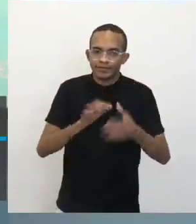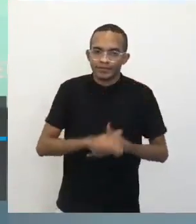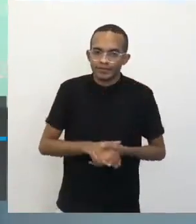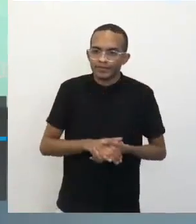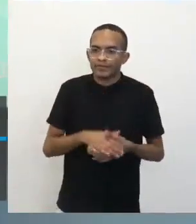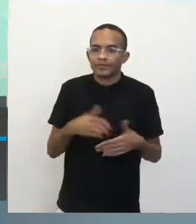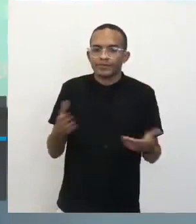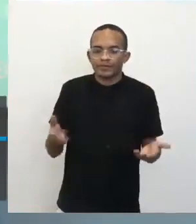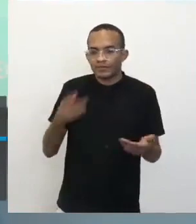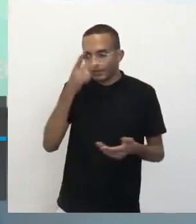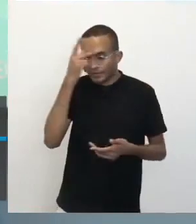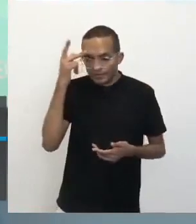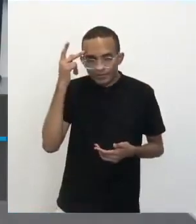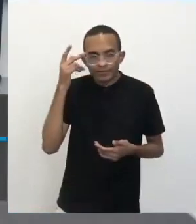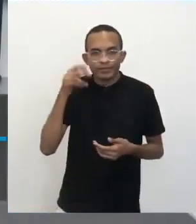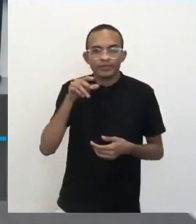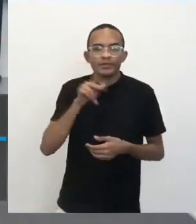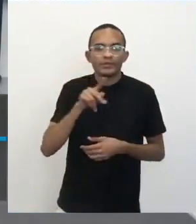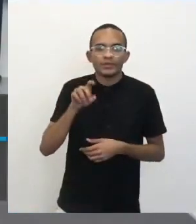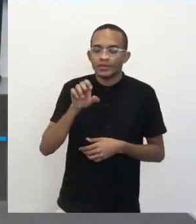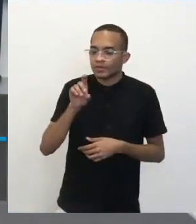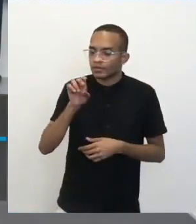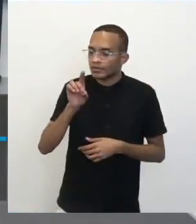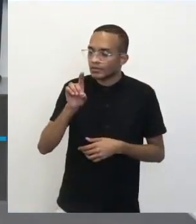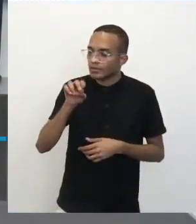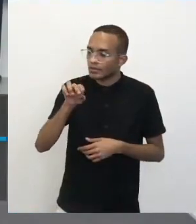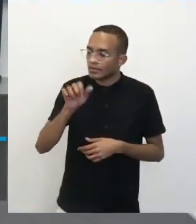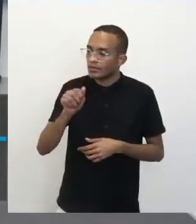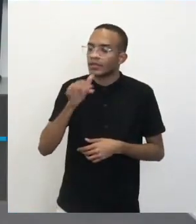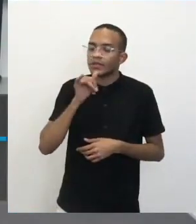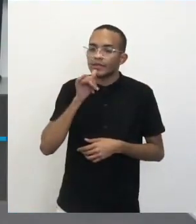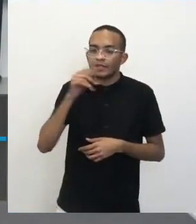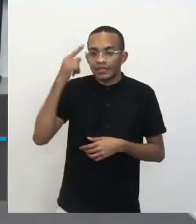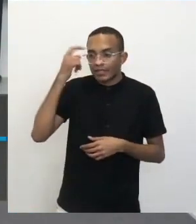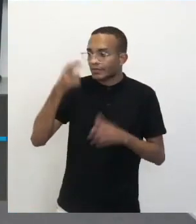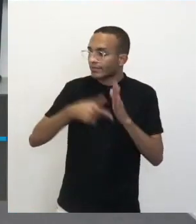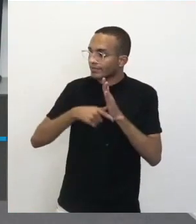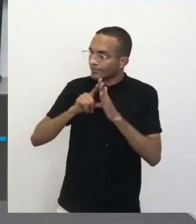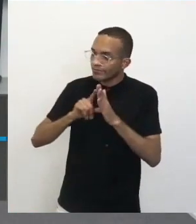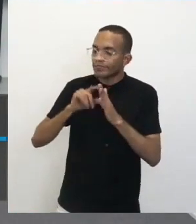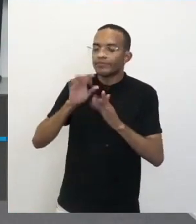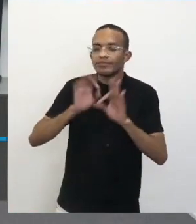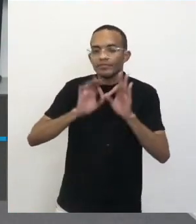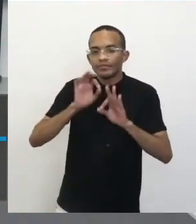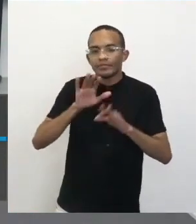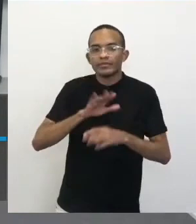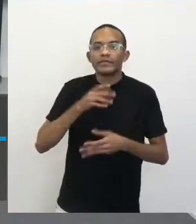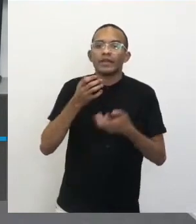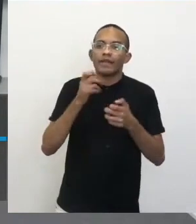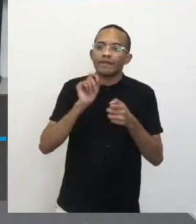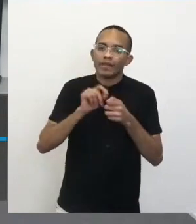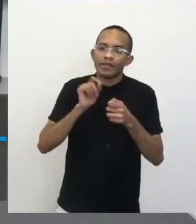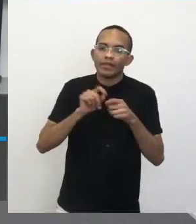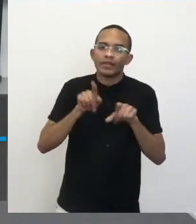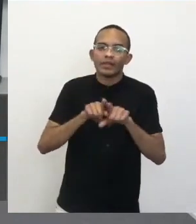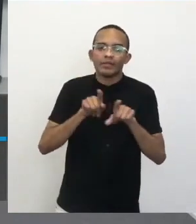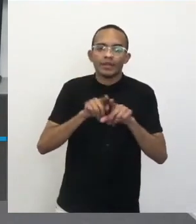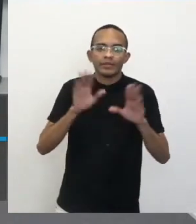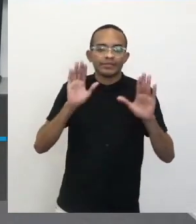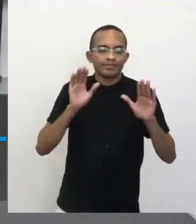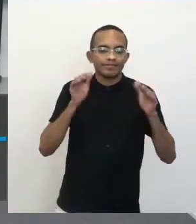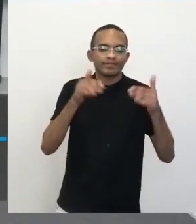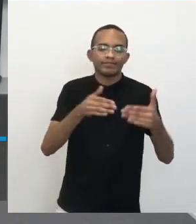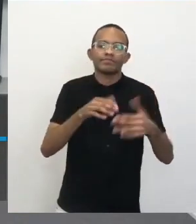Então, gente... Pro Edna Maria falou aqui, ó, a ideia pré-concebida daquilo que se quer realizar com função